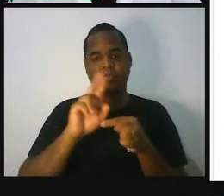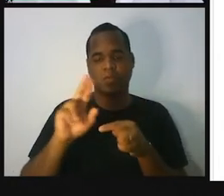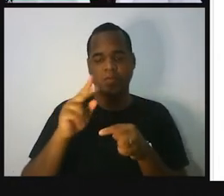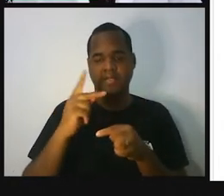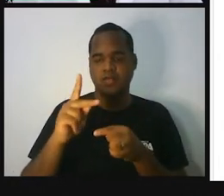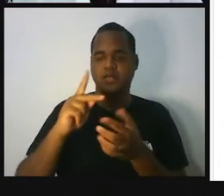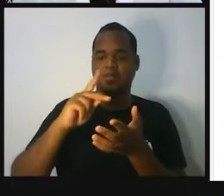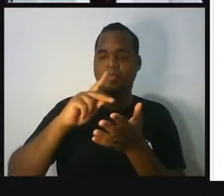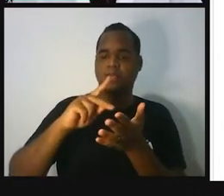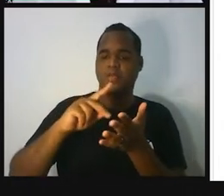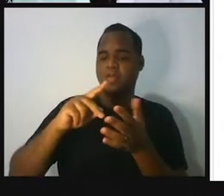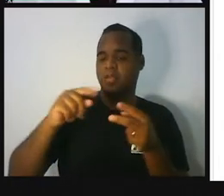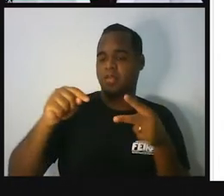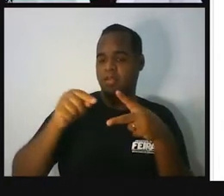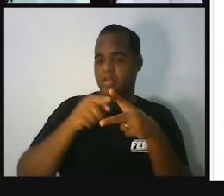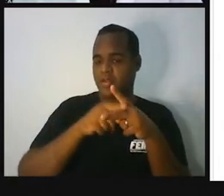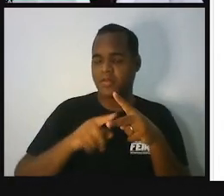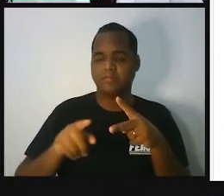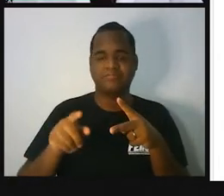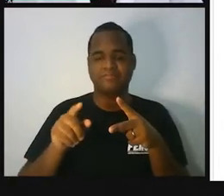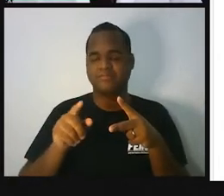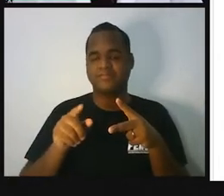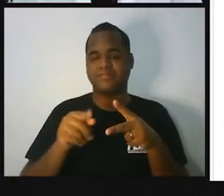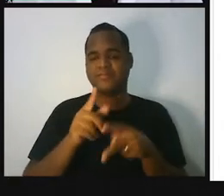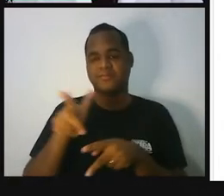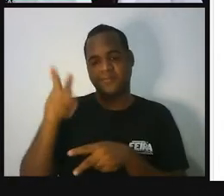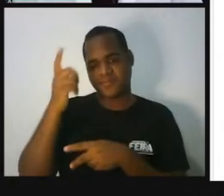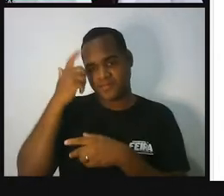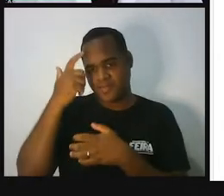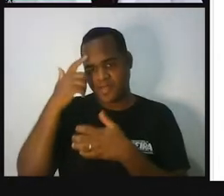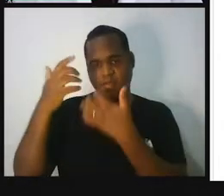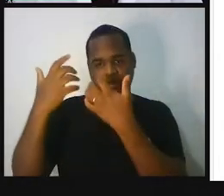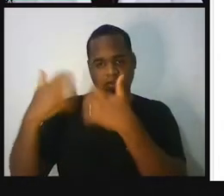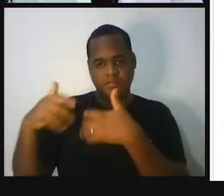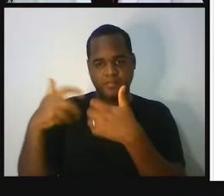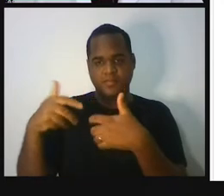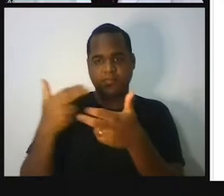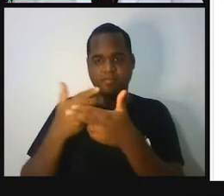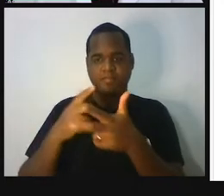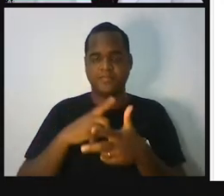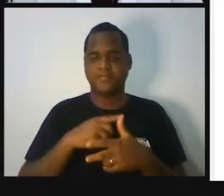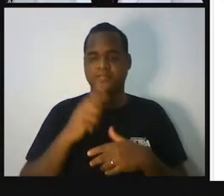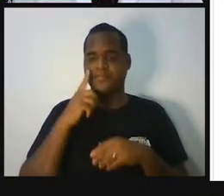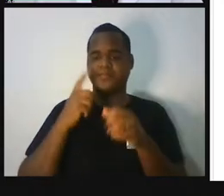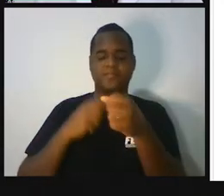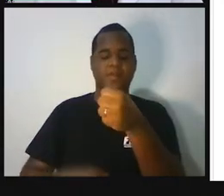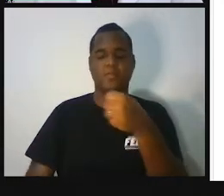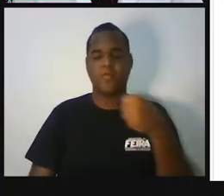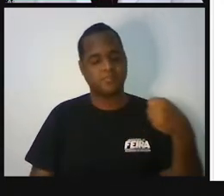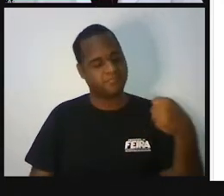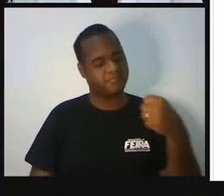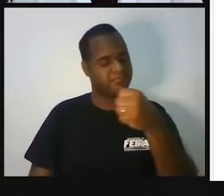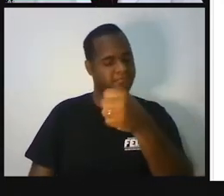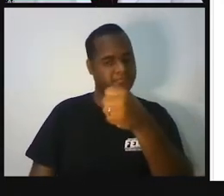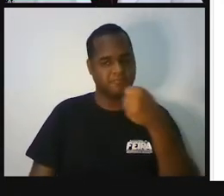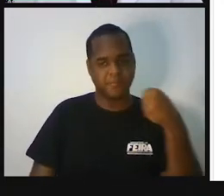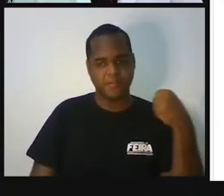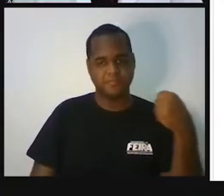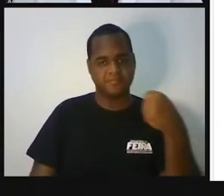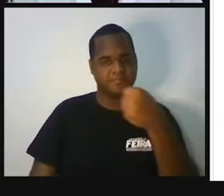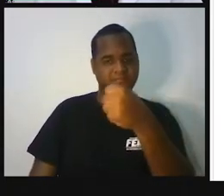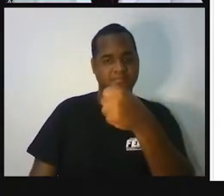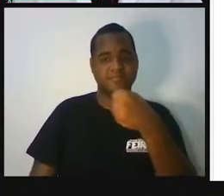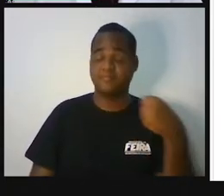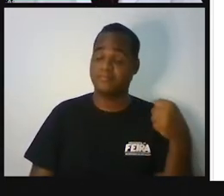da mesma forma a gente pode pensar ali ó na porta aqui na porta ó a porta com a